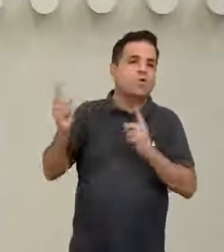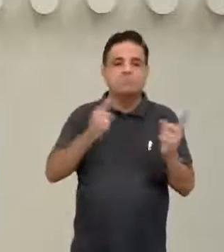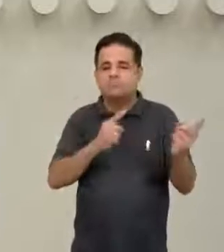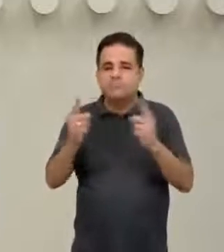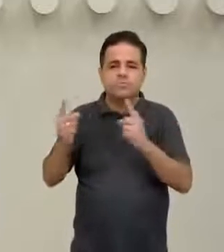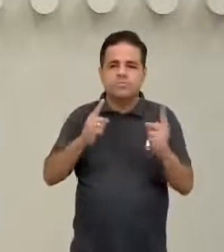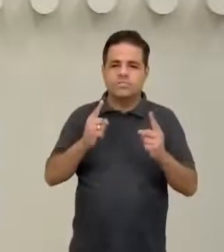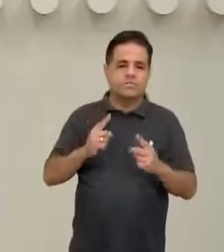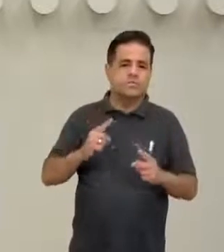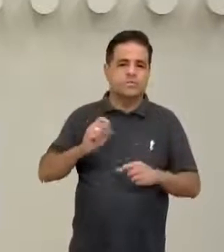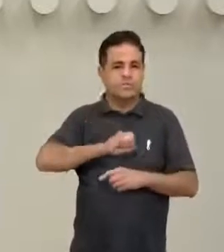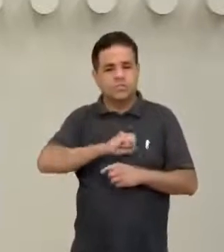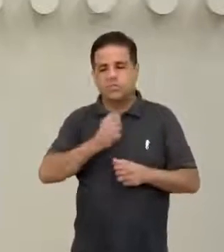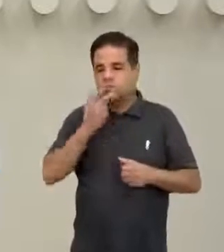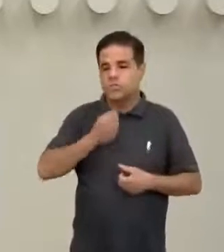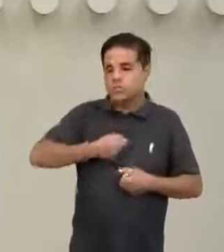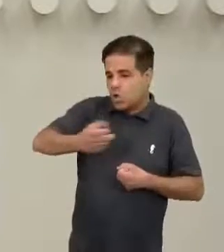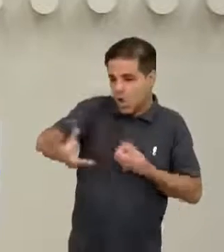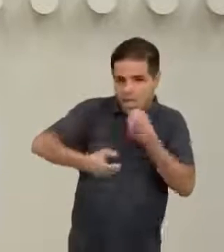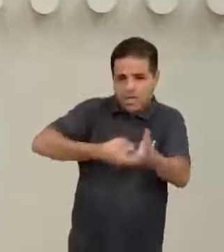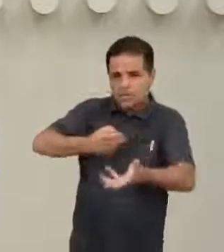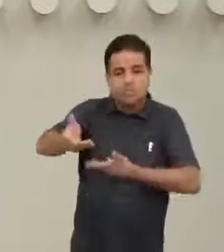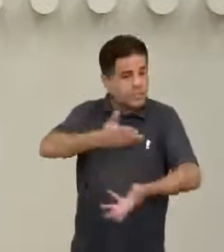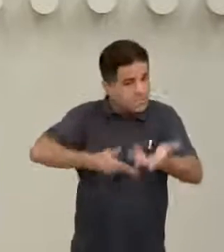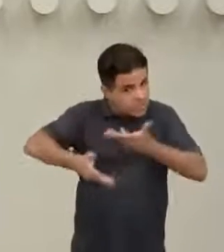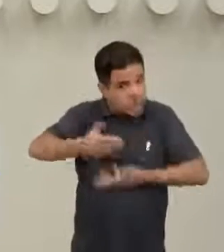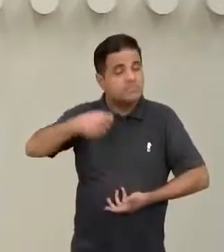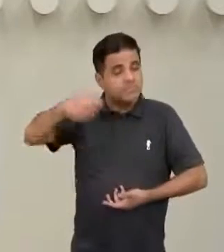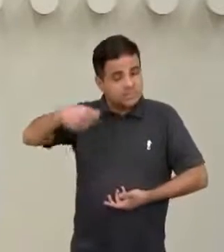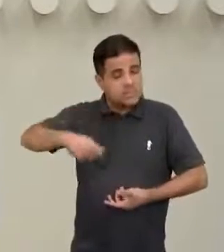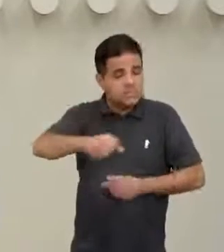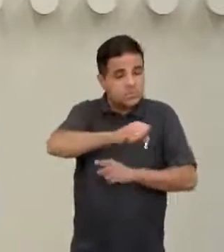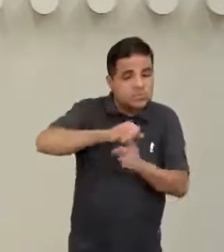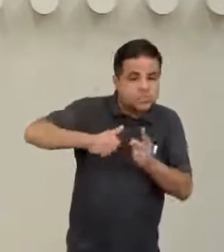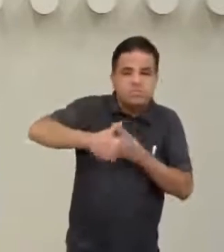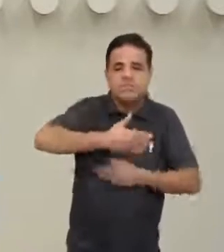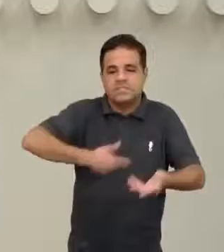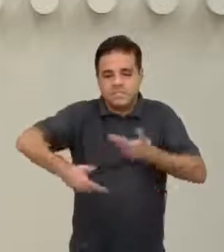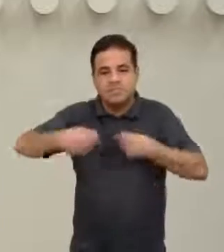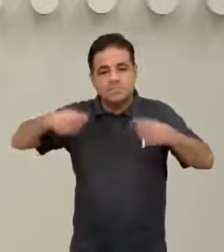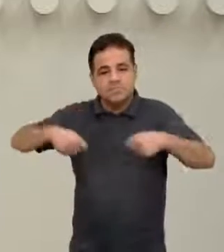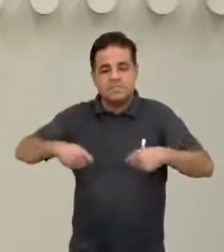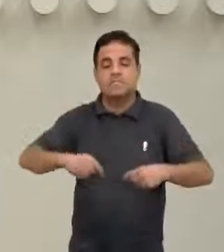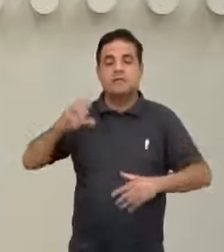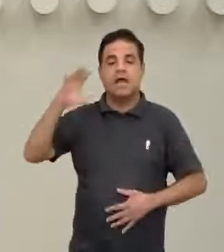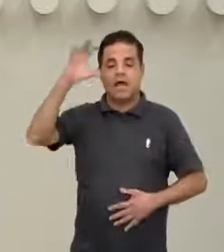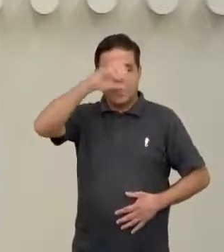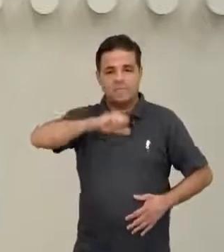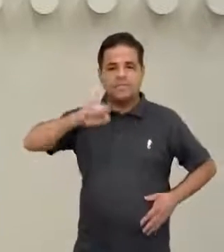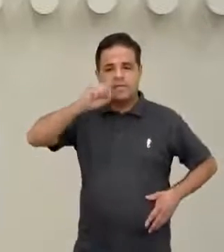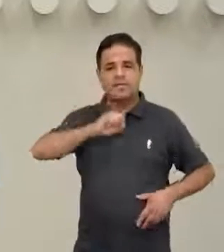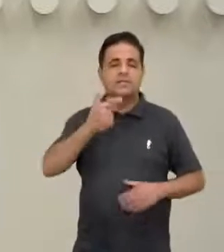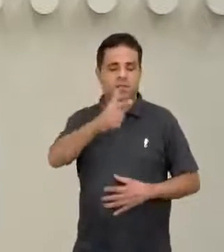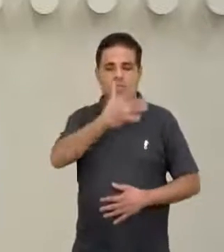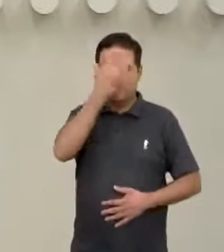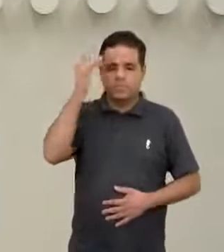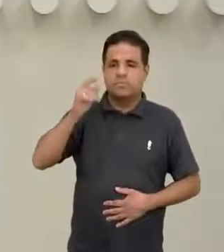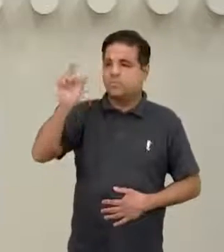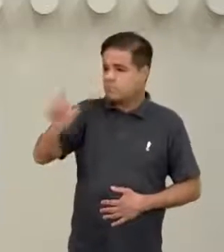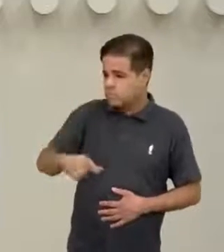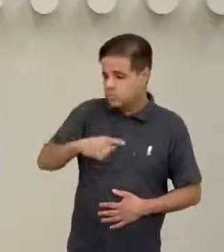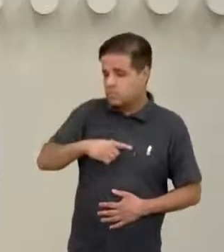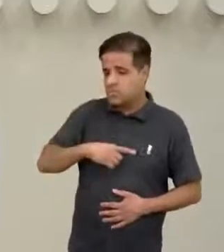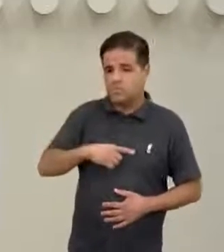cá, jogando. Por exemplo, você tem que interagir, você tem que socializar. Ou seja, para que aprenda algo com